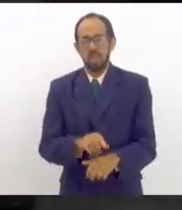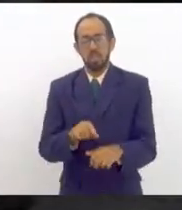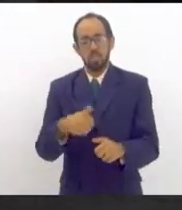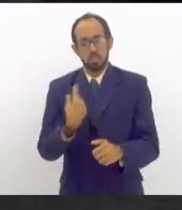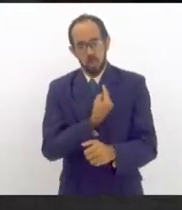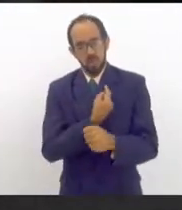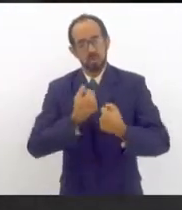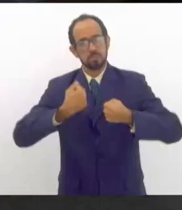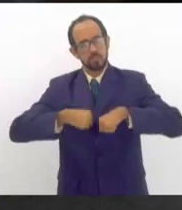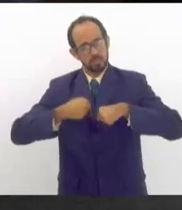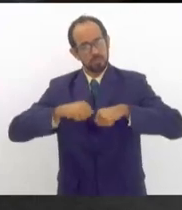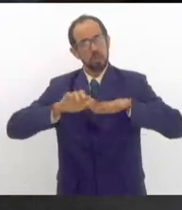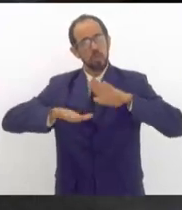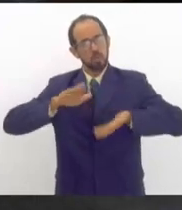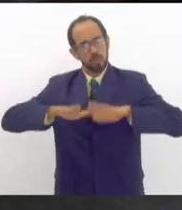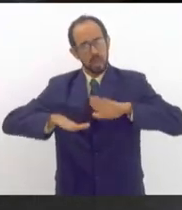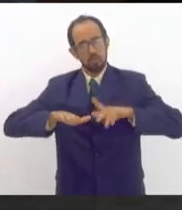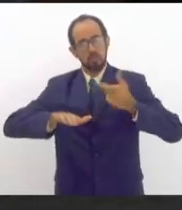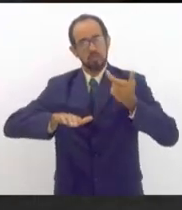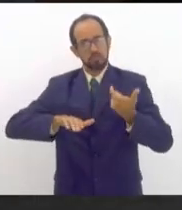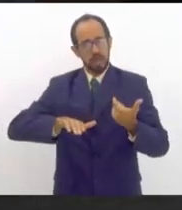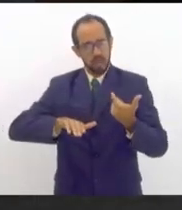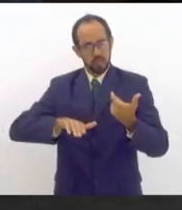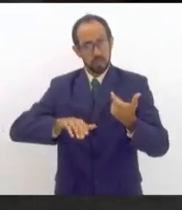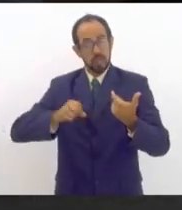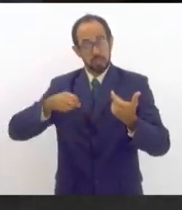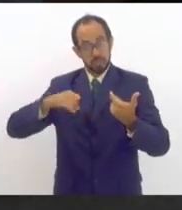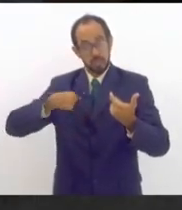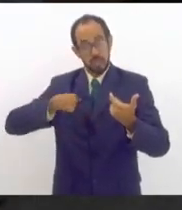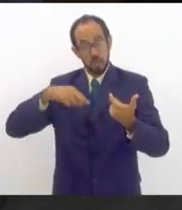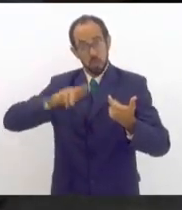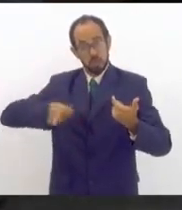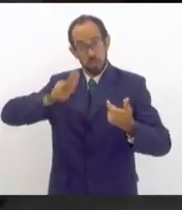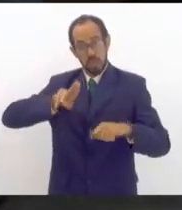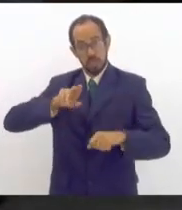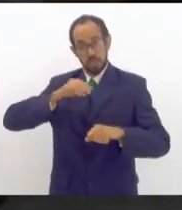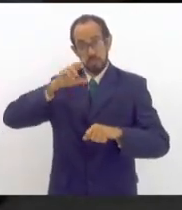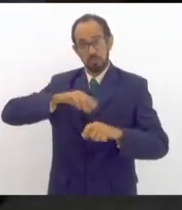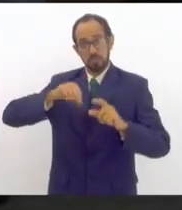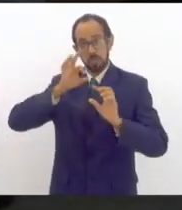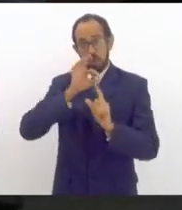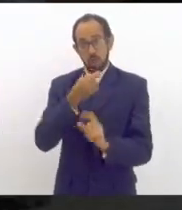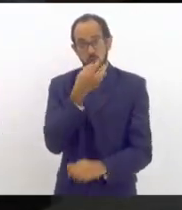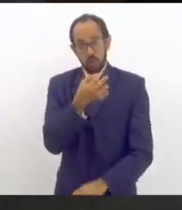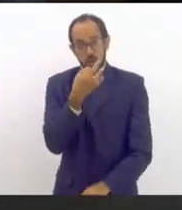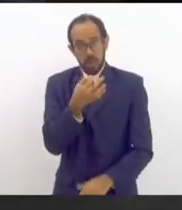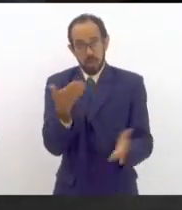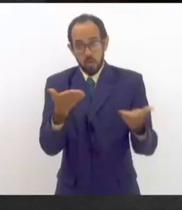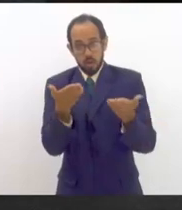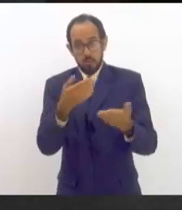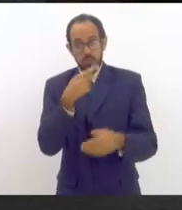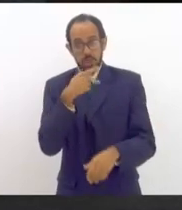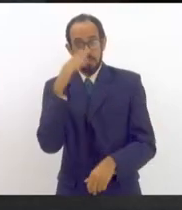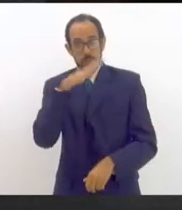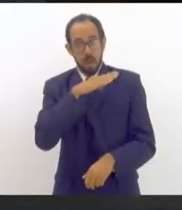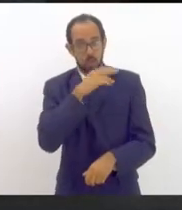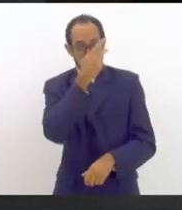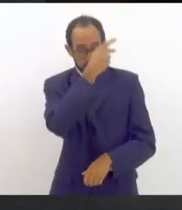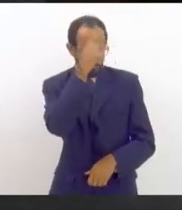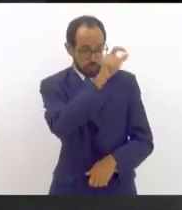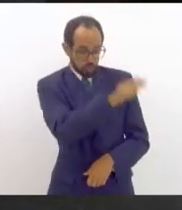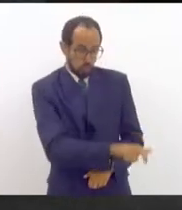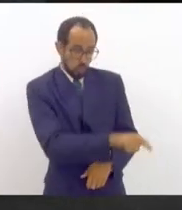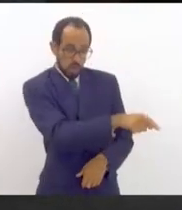das palavras se hoje eu usasse aqui esse microfone para falar mal de alguém eu seria punido